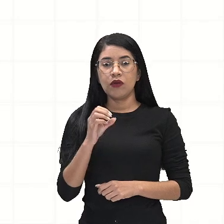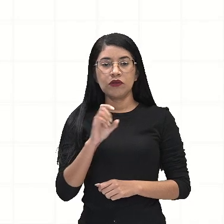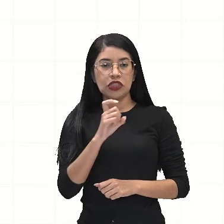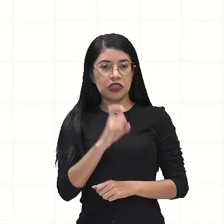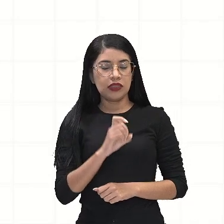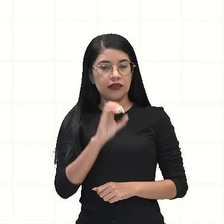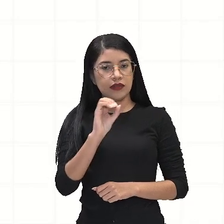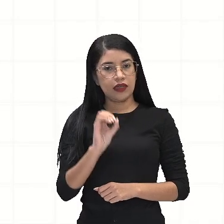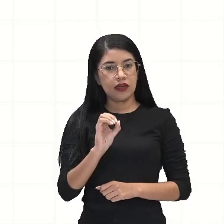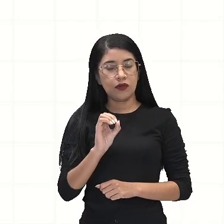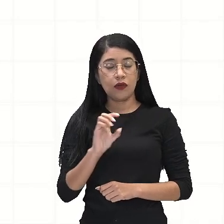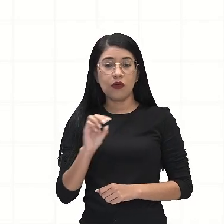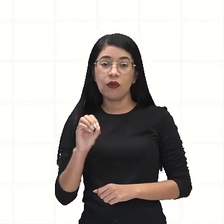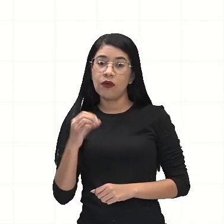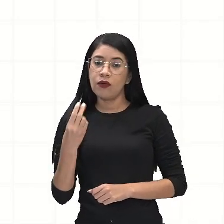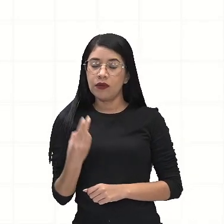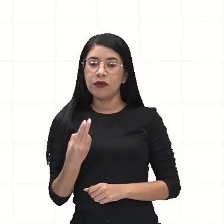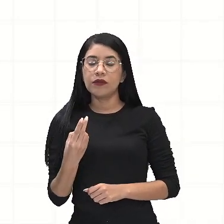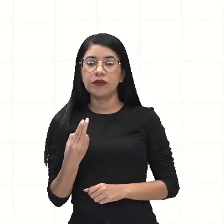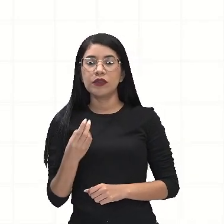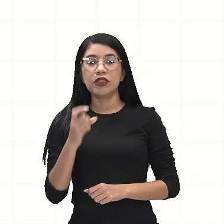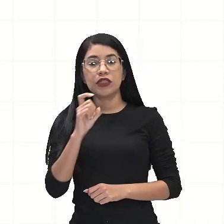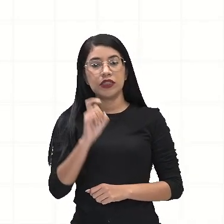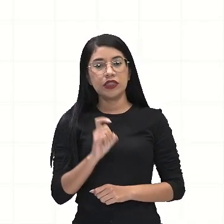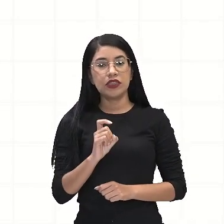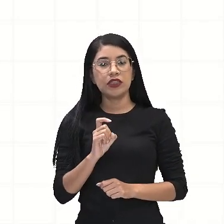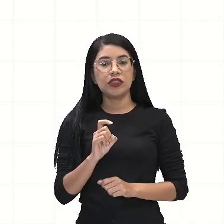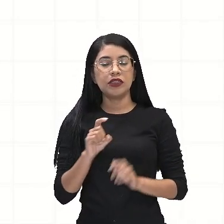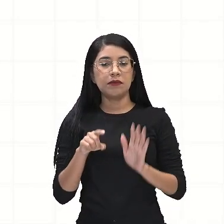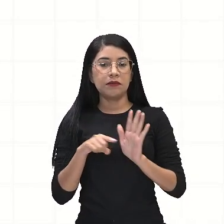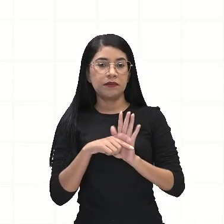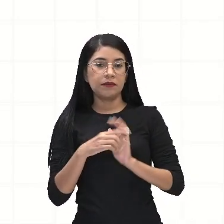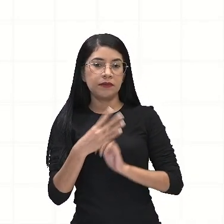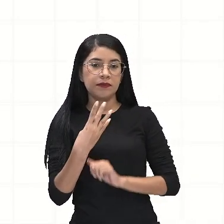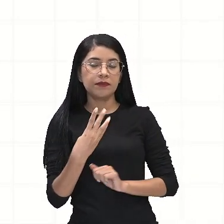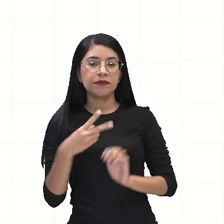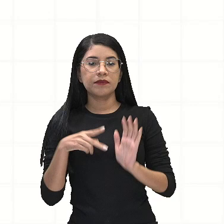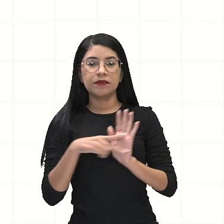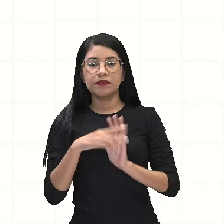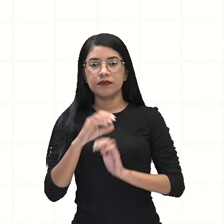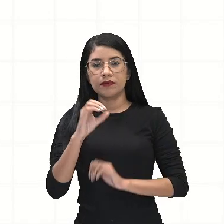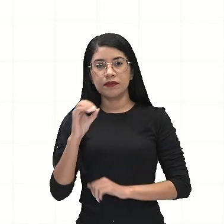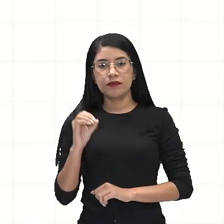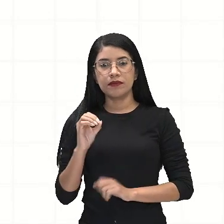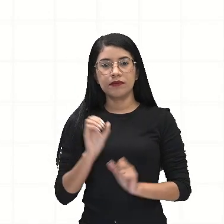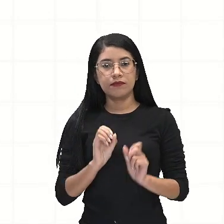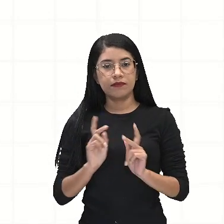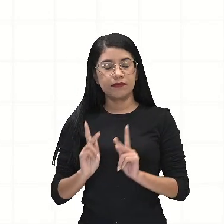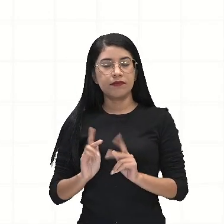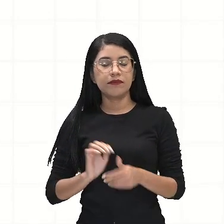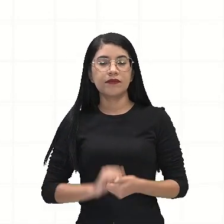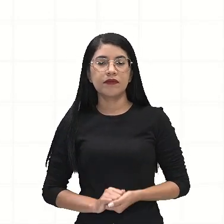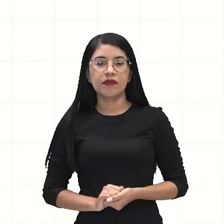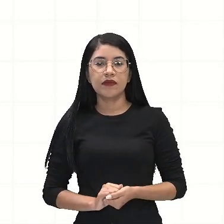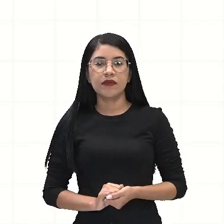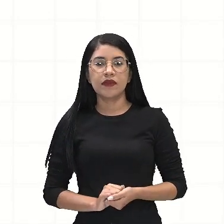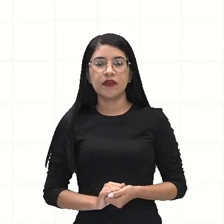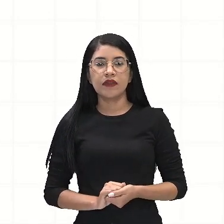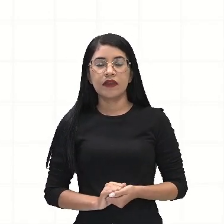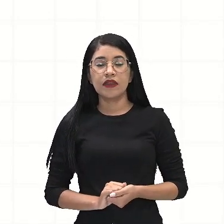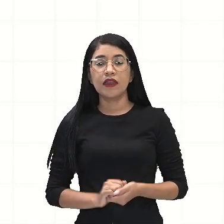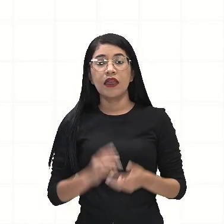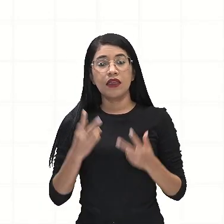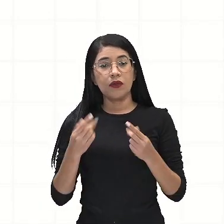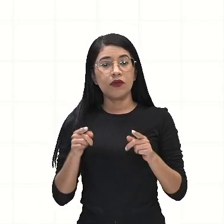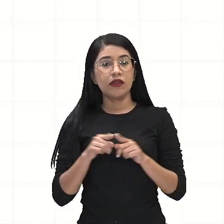zero, ou x menos 4 é igual a zero. Beleza? Então, é o que acontece aqui, ó, x